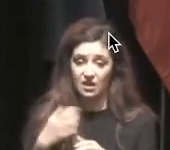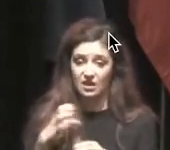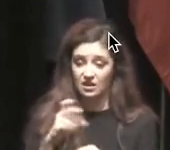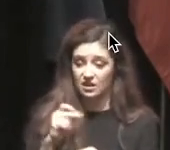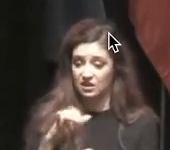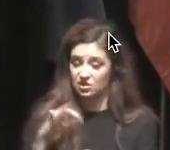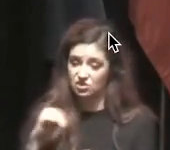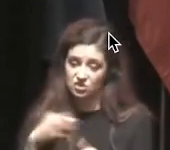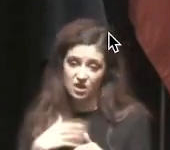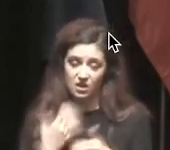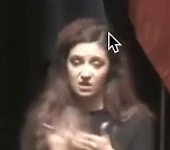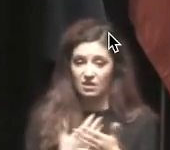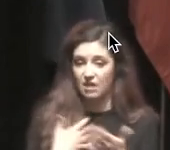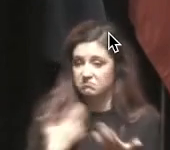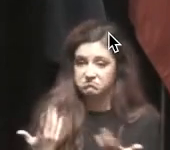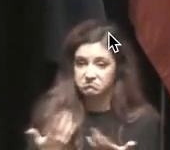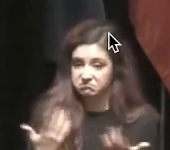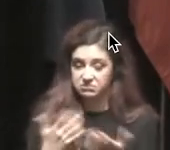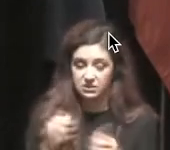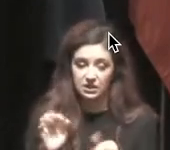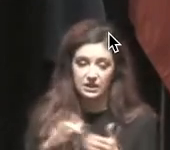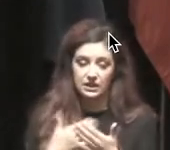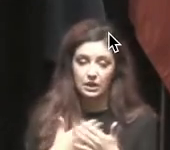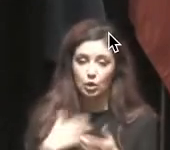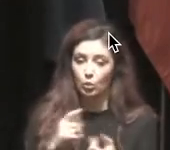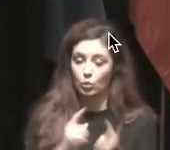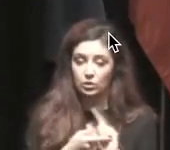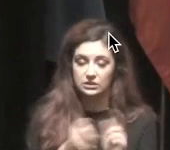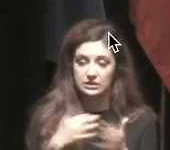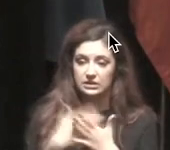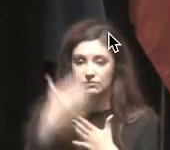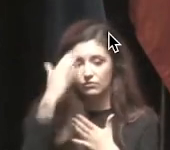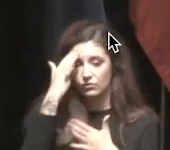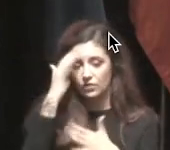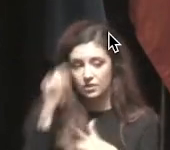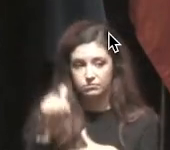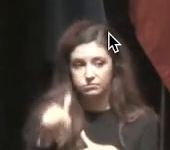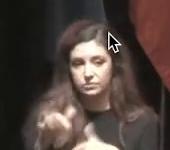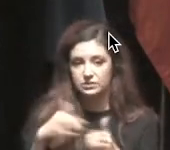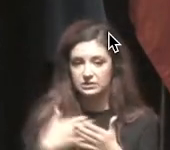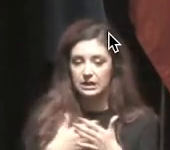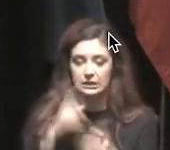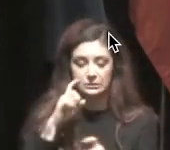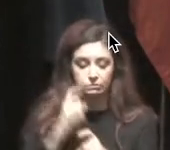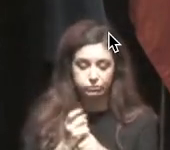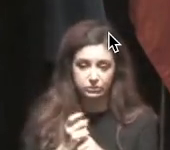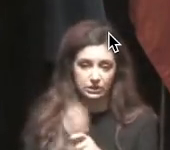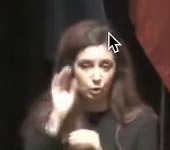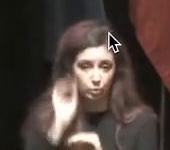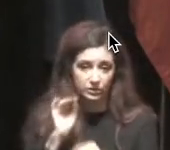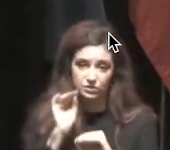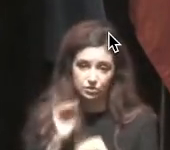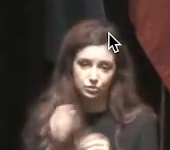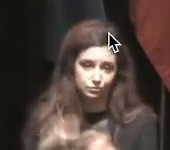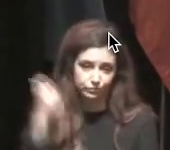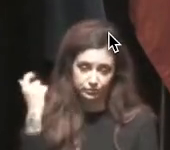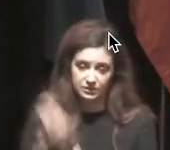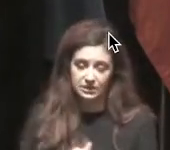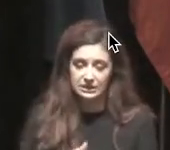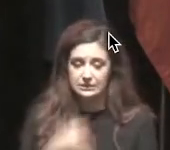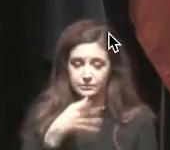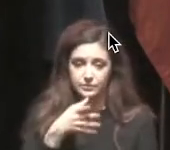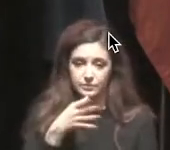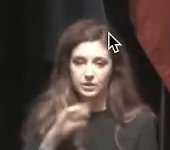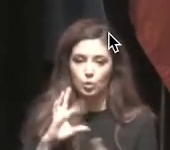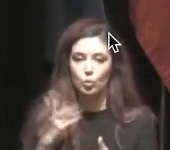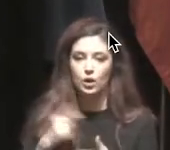3 anos, não teve avanços concretos, muito pelo contrário, e o que está previsto não corresponde às recomendações da auditoria. Sr. Presidente, também no seu discurso de